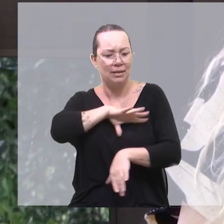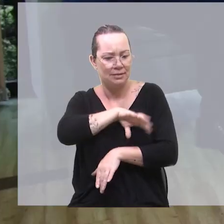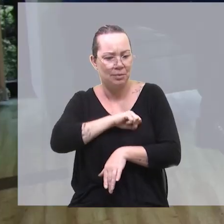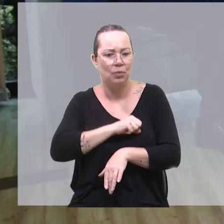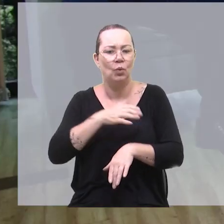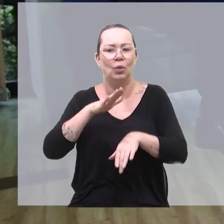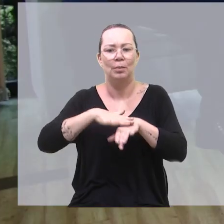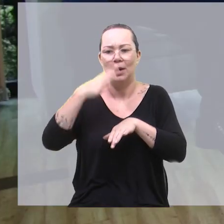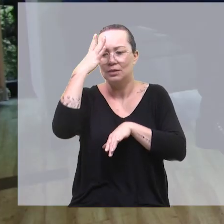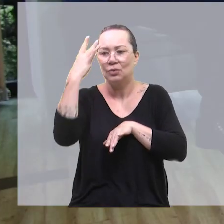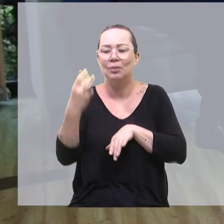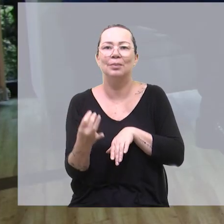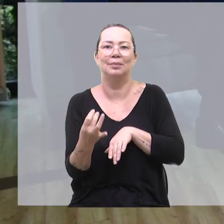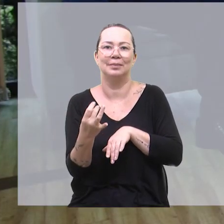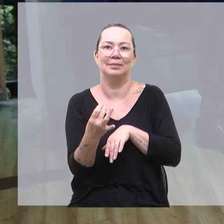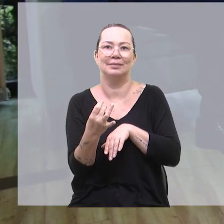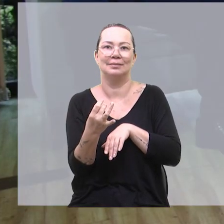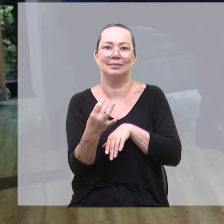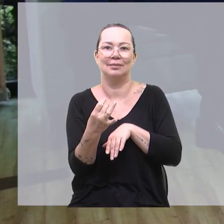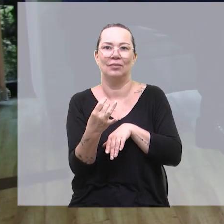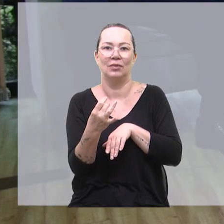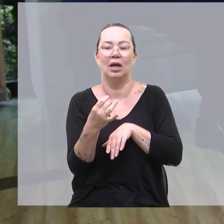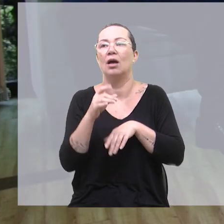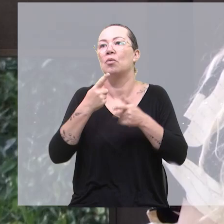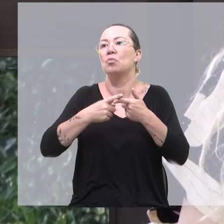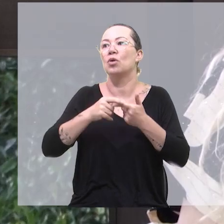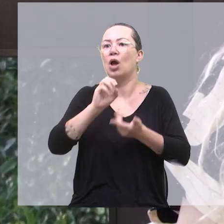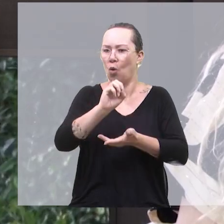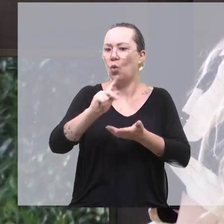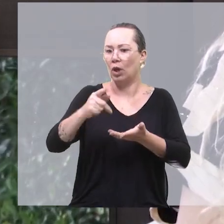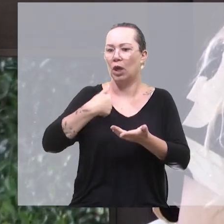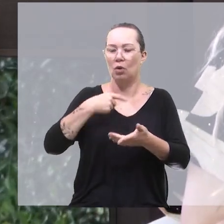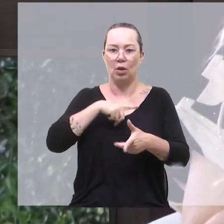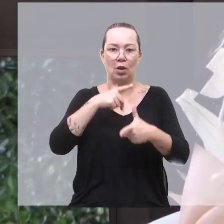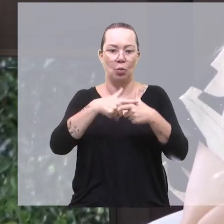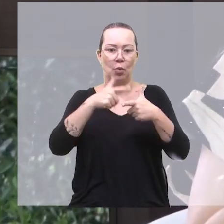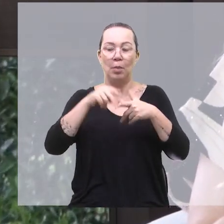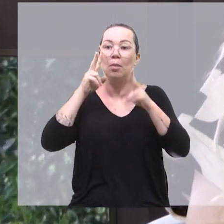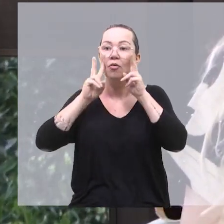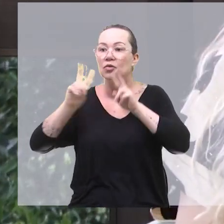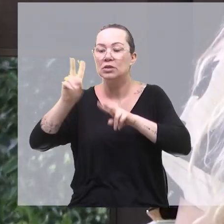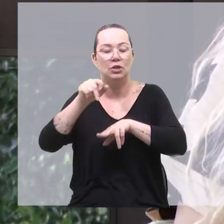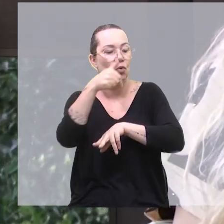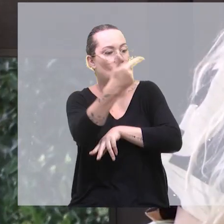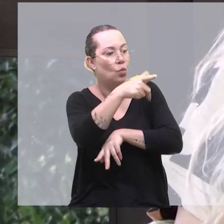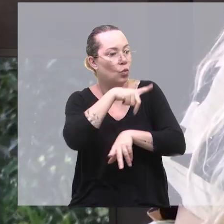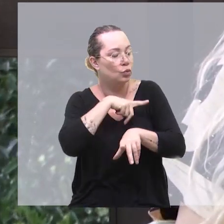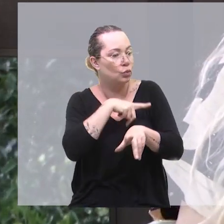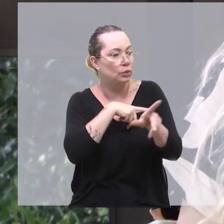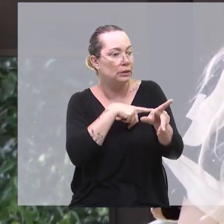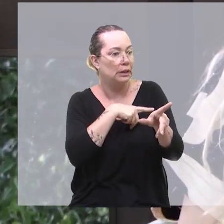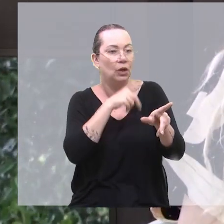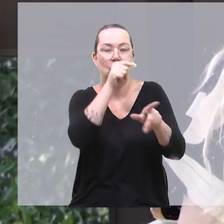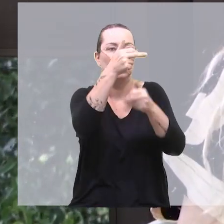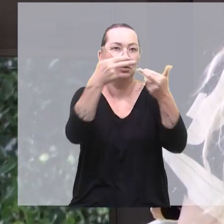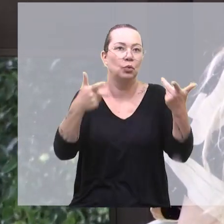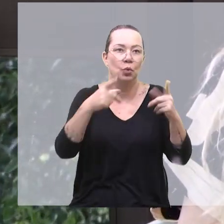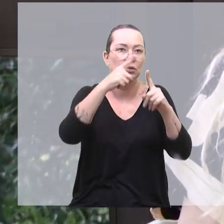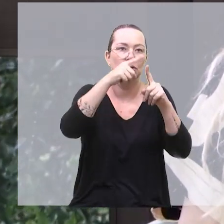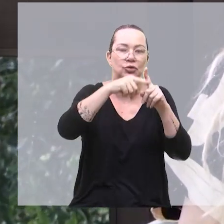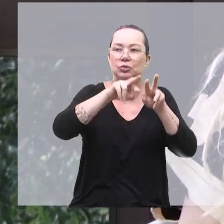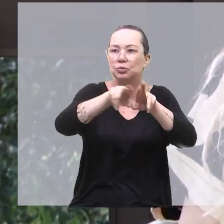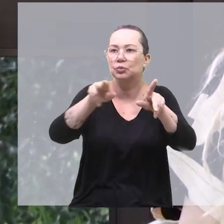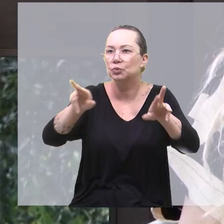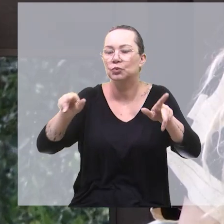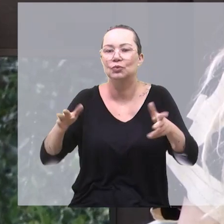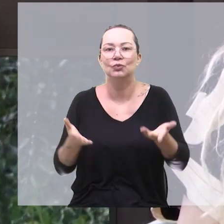amor, mais compreensão, né? Porque assim, ok, eu tenho problema com a visão, o outro tem problema com outro tipo